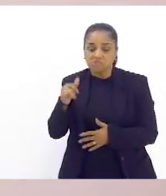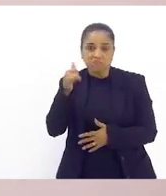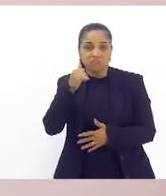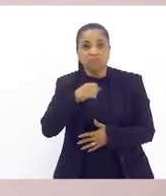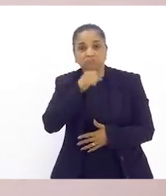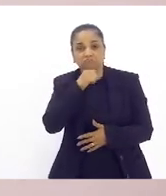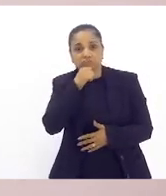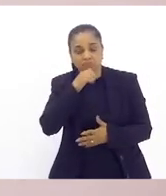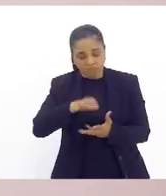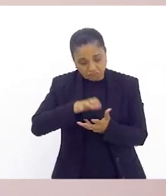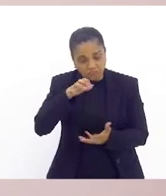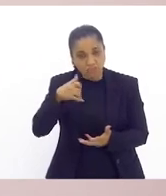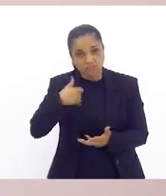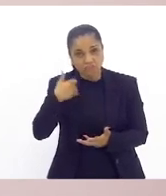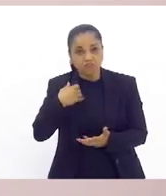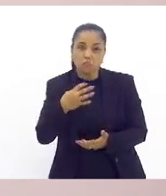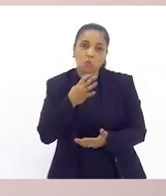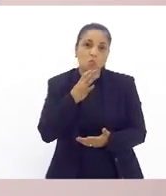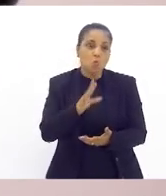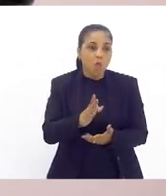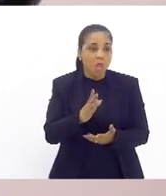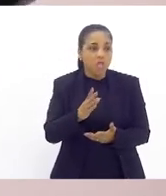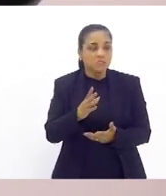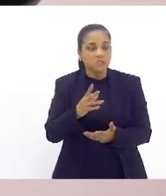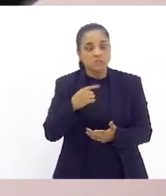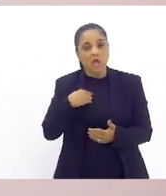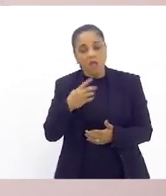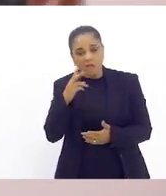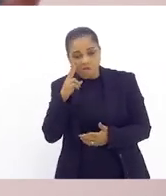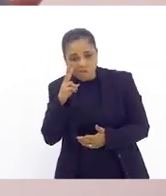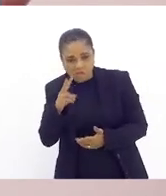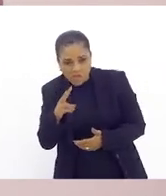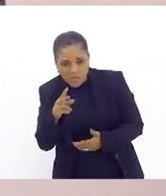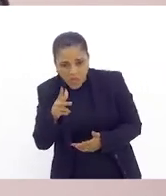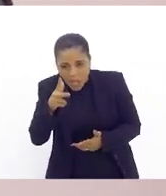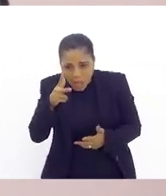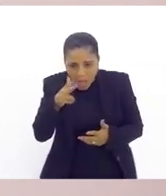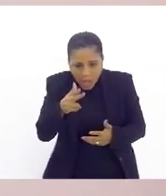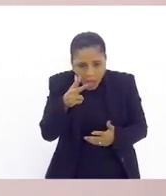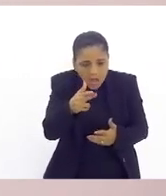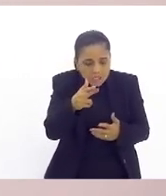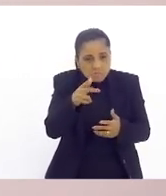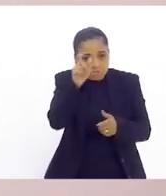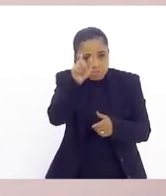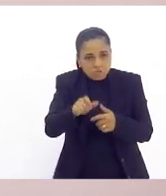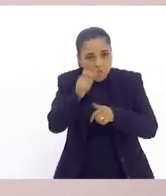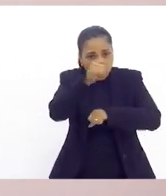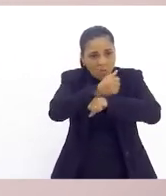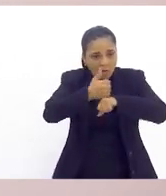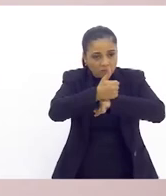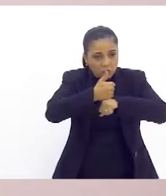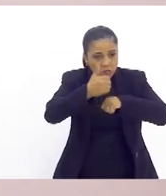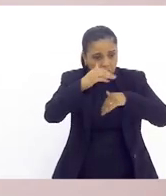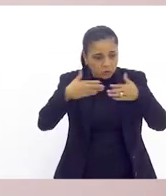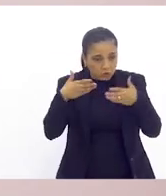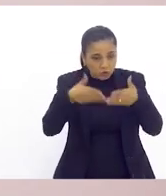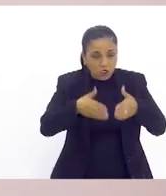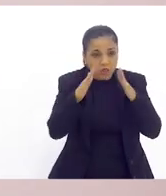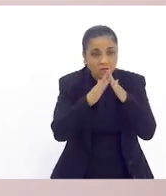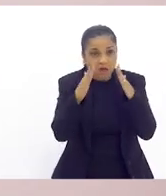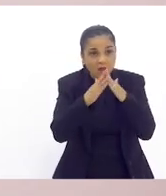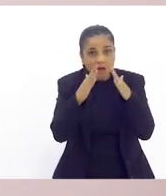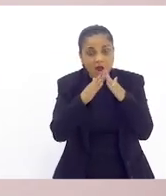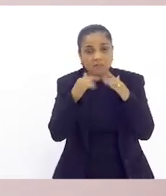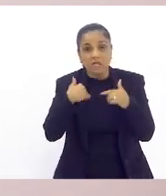conhecimento ao ver um alicate para cortar sua rede elétrica e deixar ele sem energia ele se